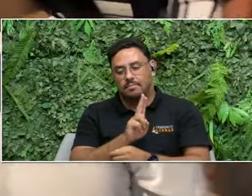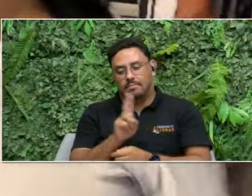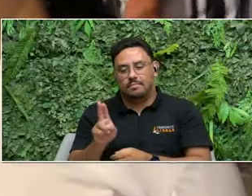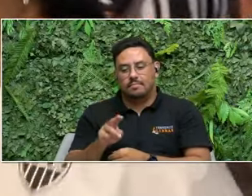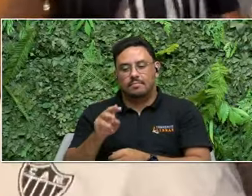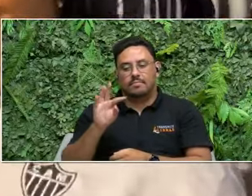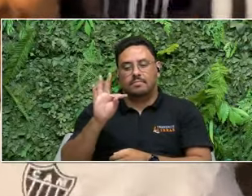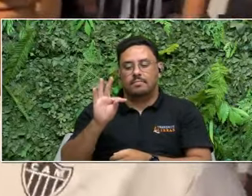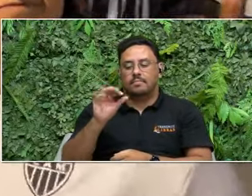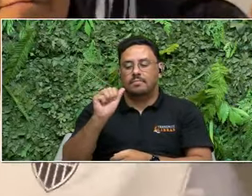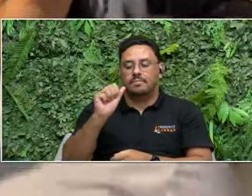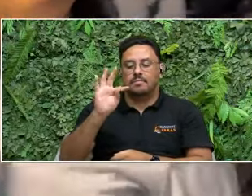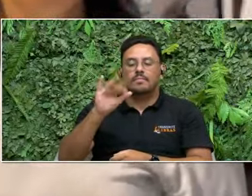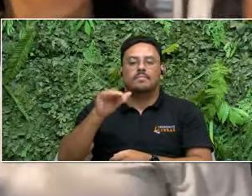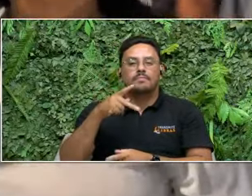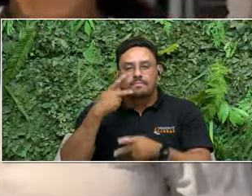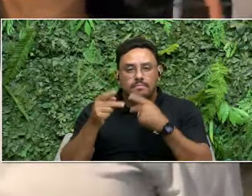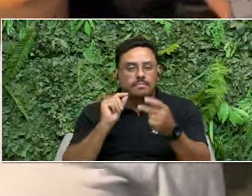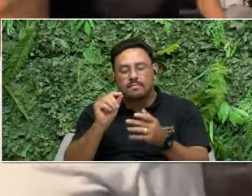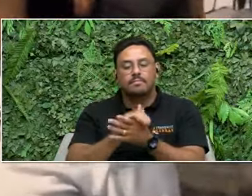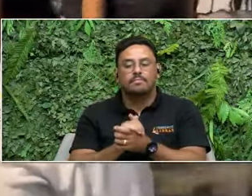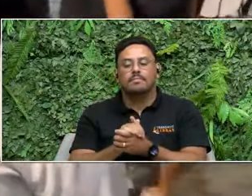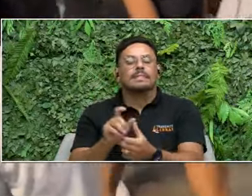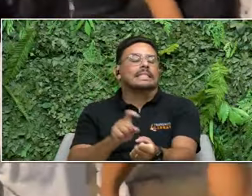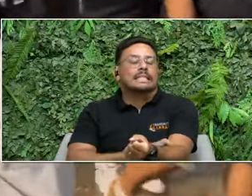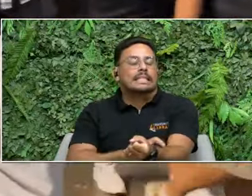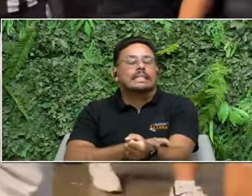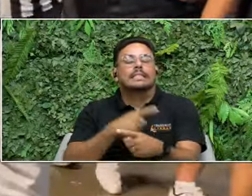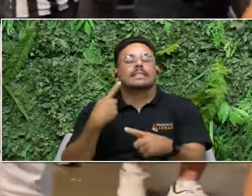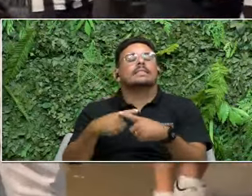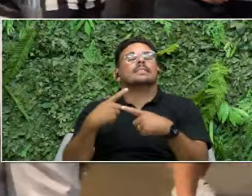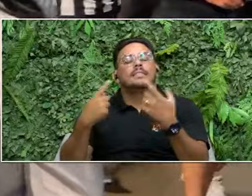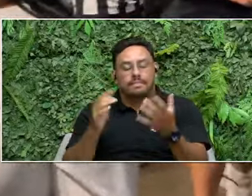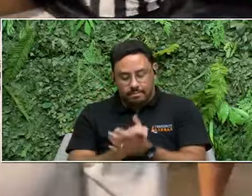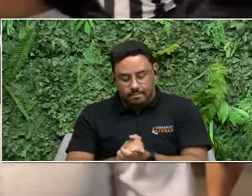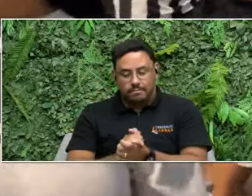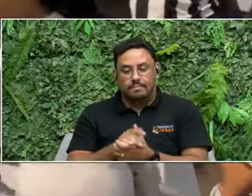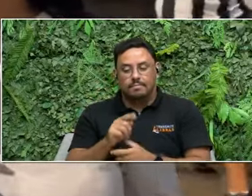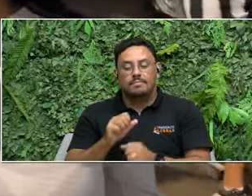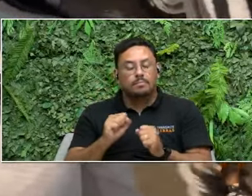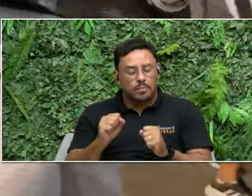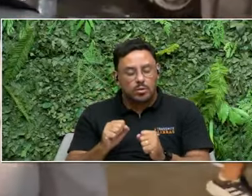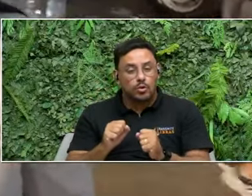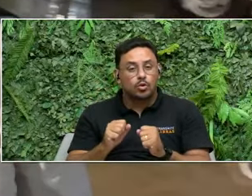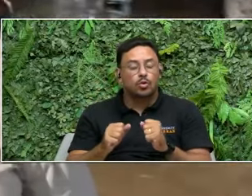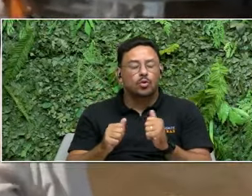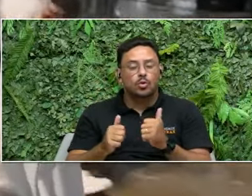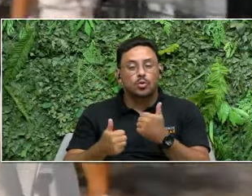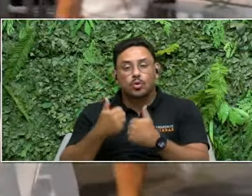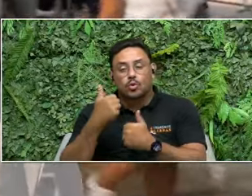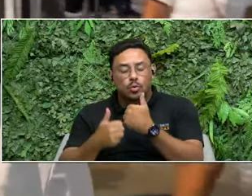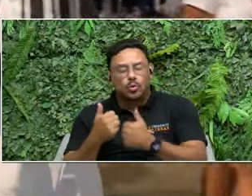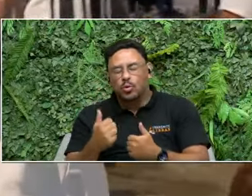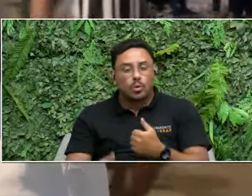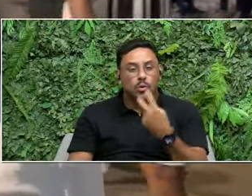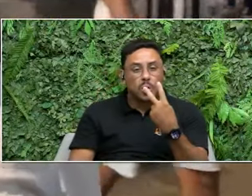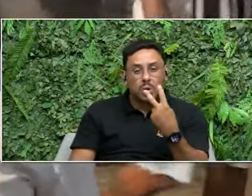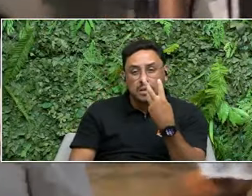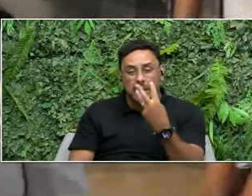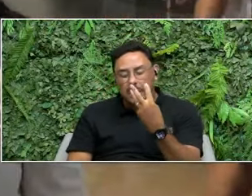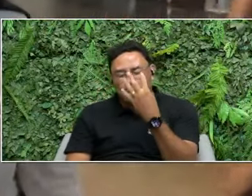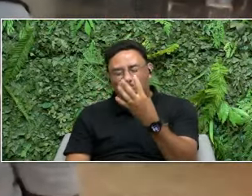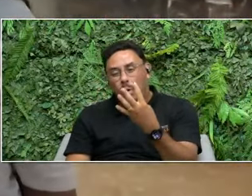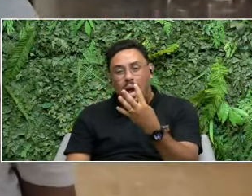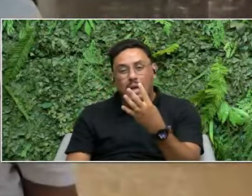Tatiane Tatiane Solte a tua voz a tua revolta na rede 98 era para ser um jogo de 2 3 4 gols